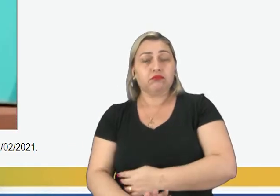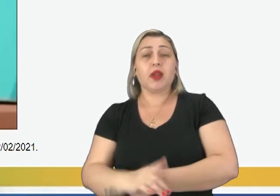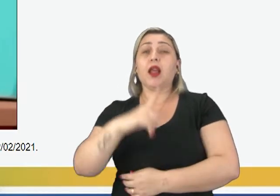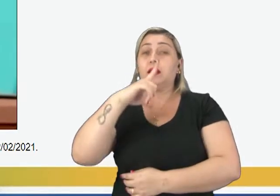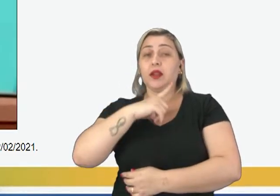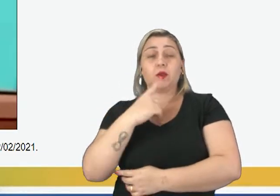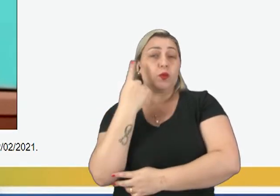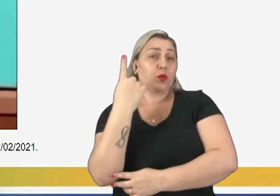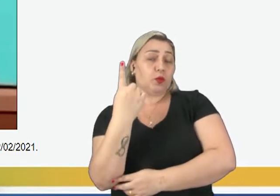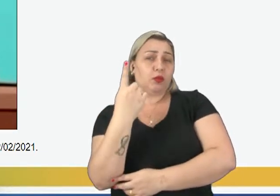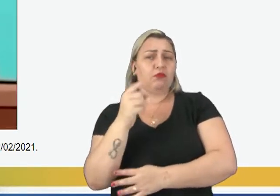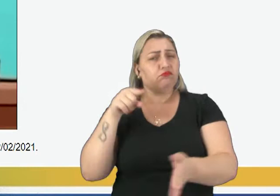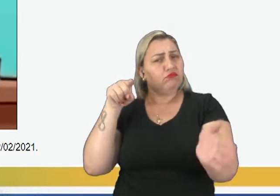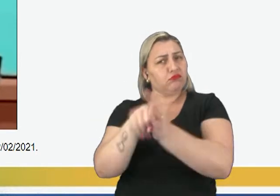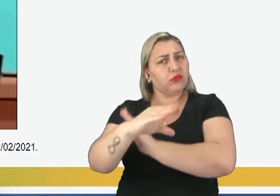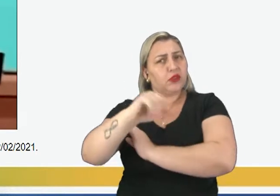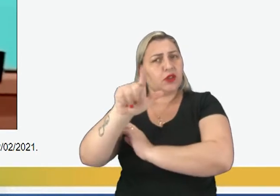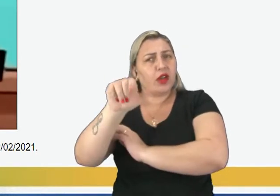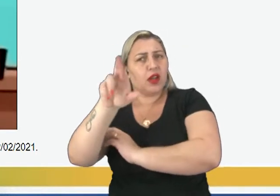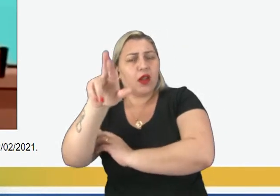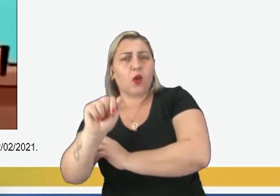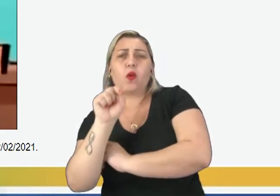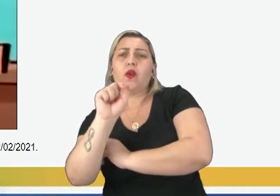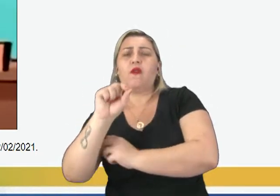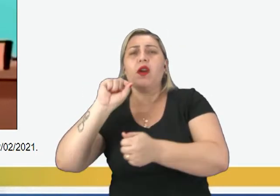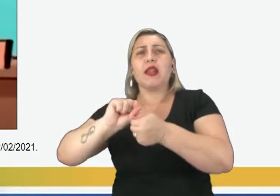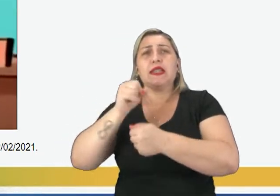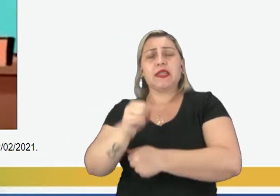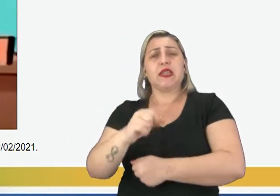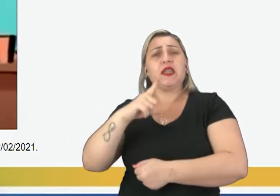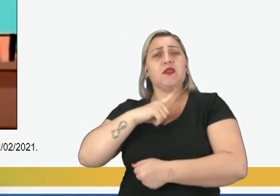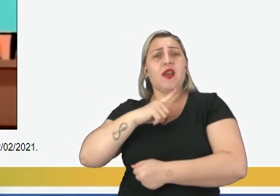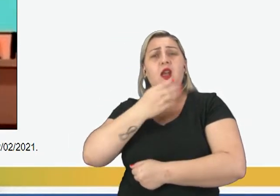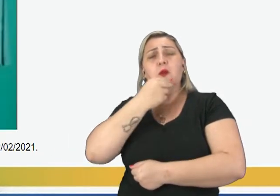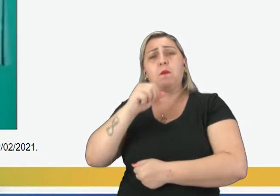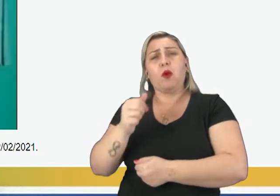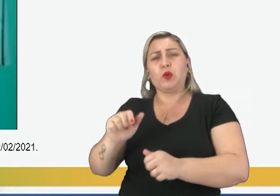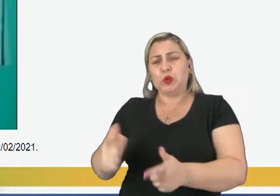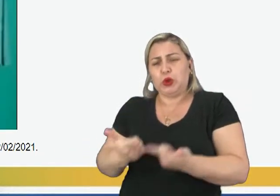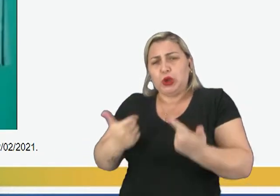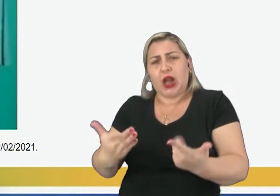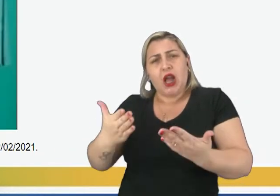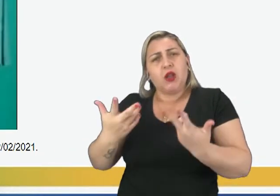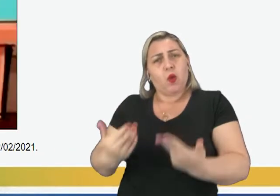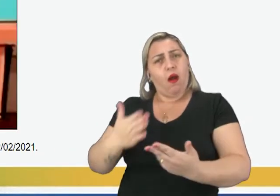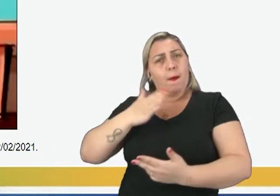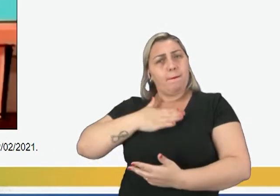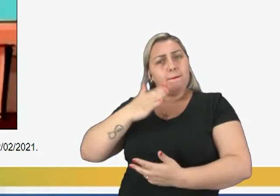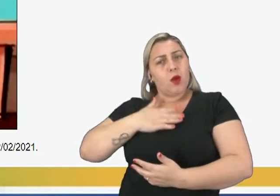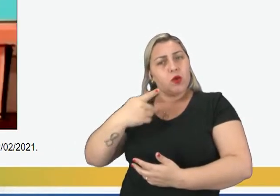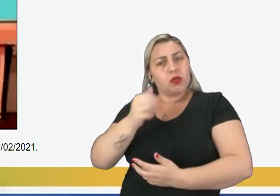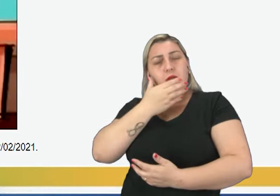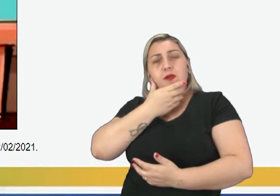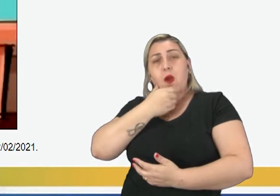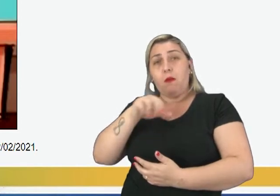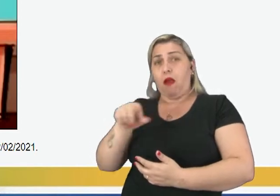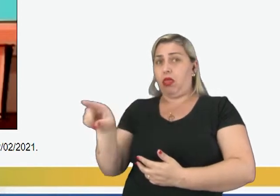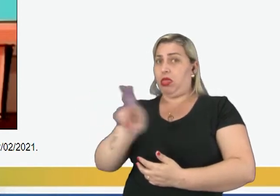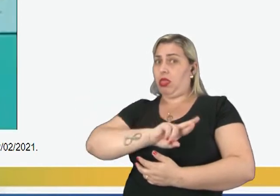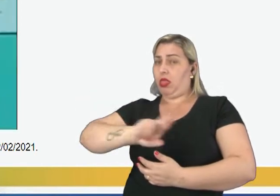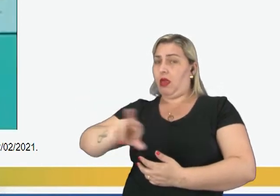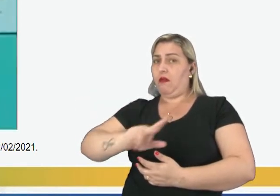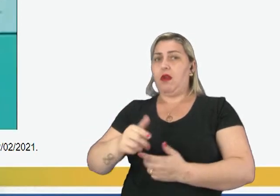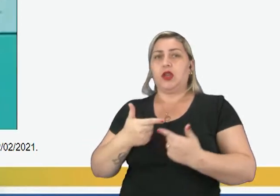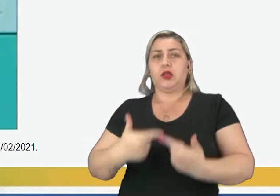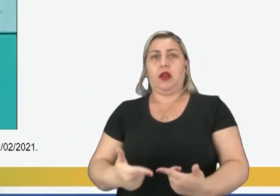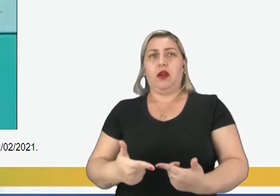Eu tenho uma, tia. Pergunte, O Clara. que a senhora faria se tivesse um irmão tão chato como o meu? O seu irmão não é chato. A senhora diz isso porque não é o